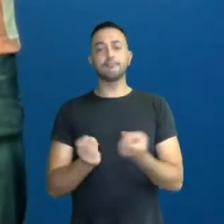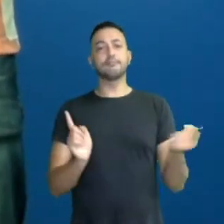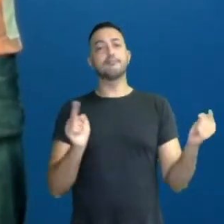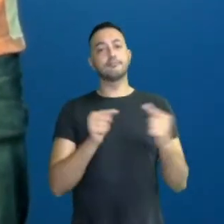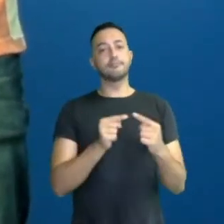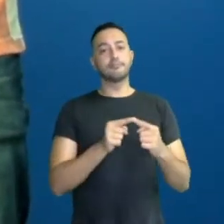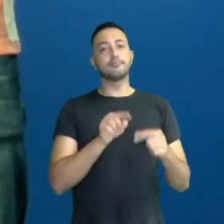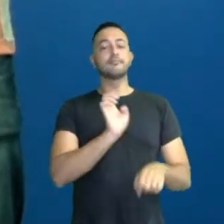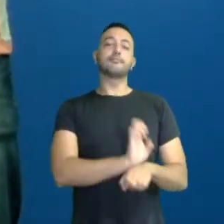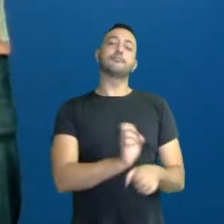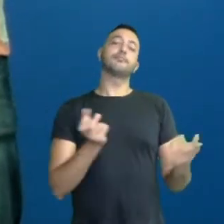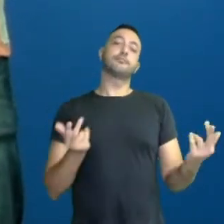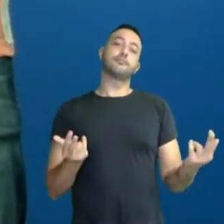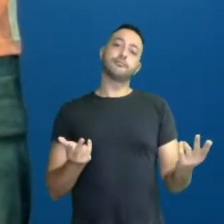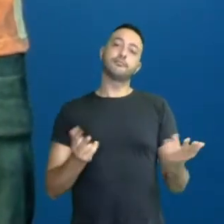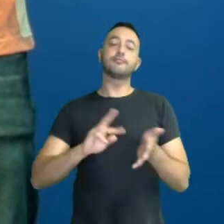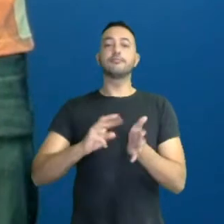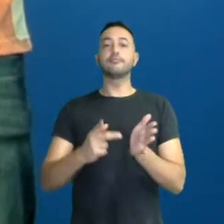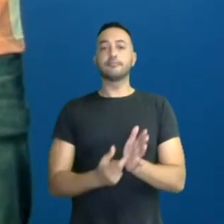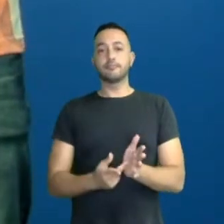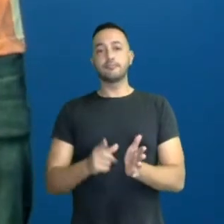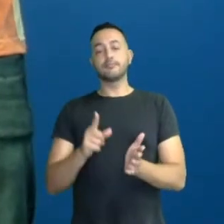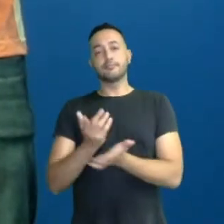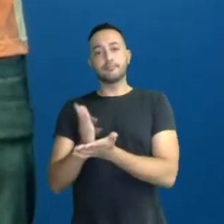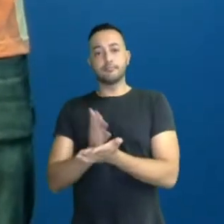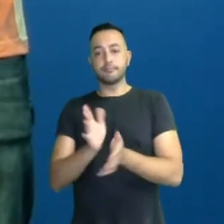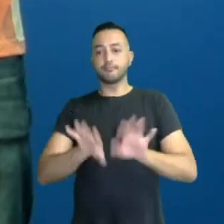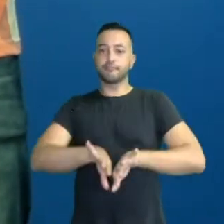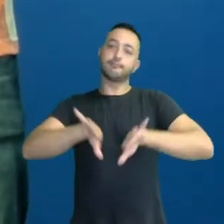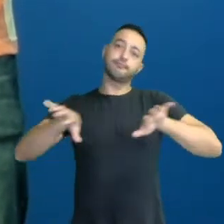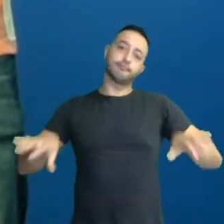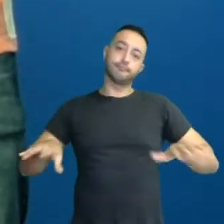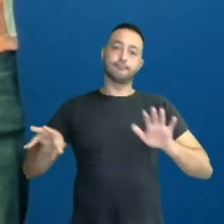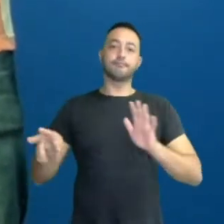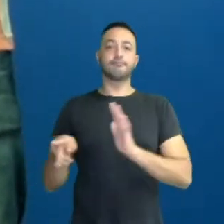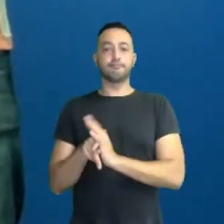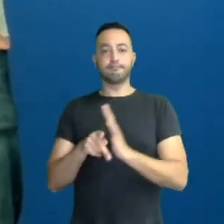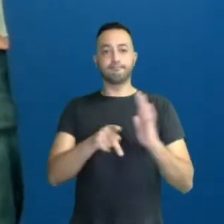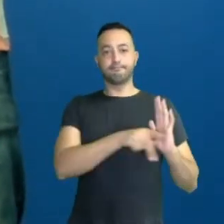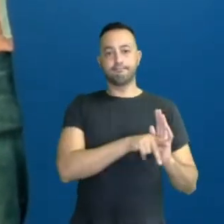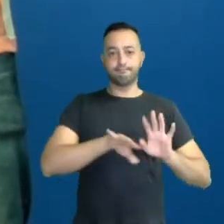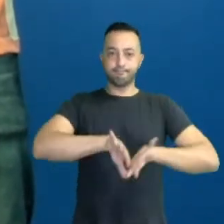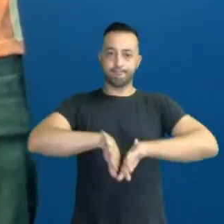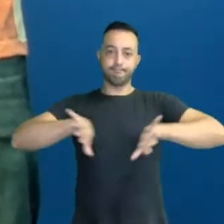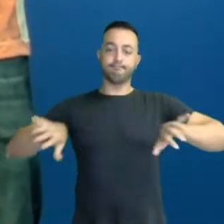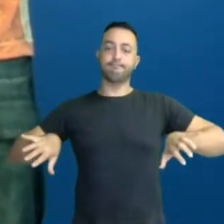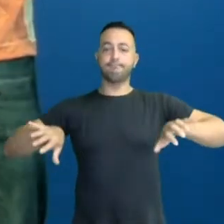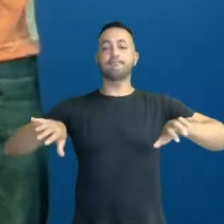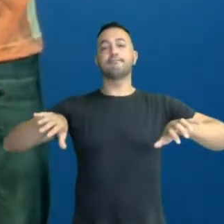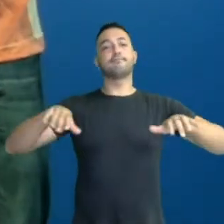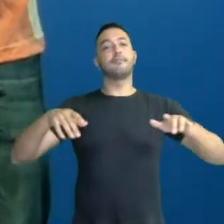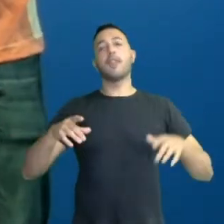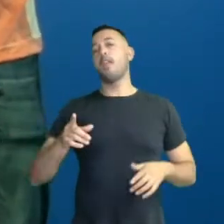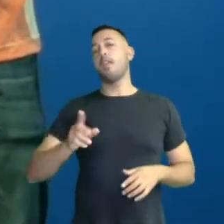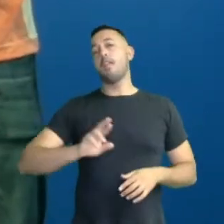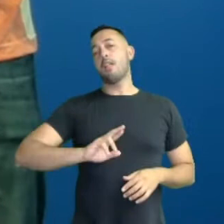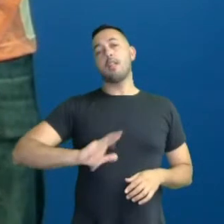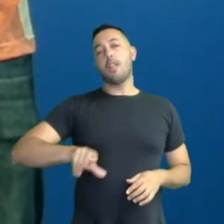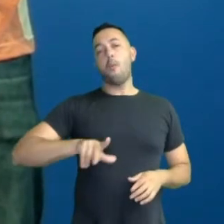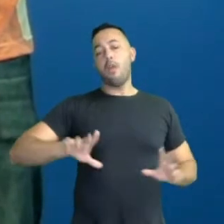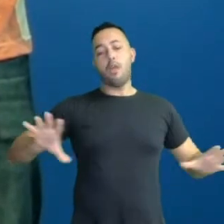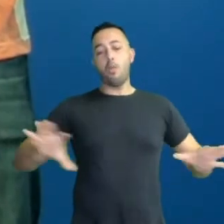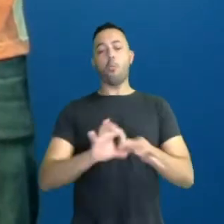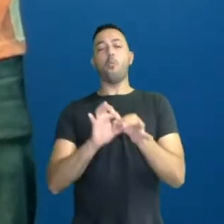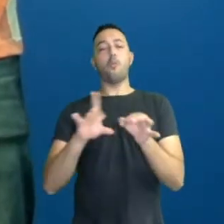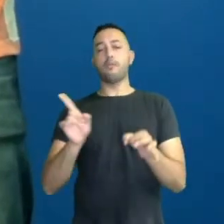um estado. O que isso significa? Que elas são independentes umas das outras. Essas cidades elas não formam um território